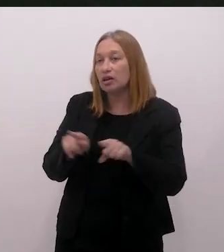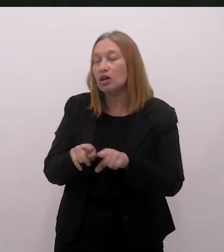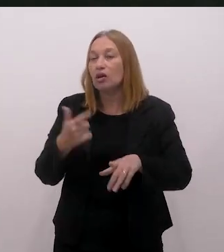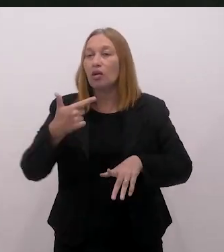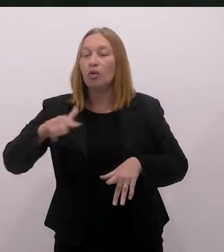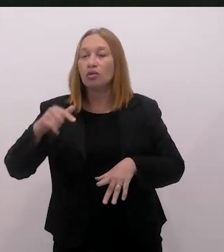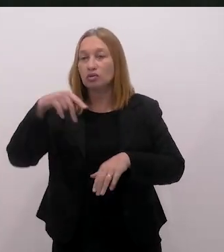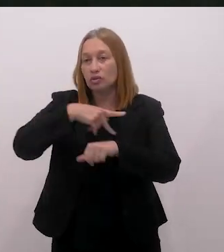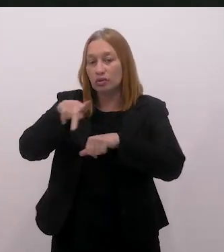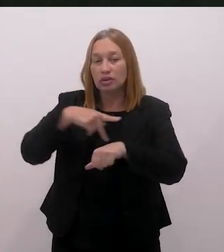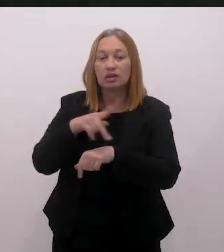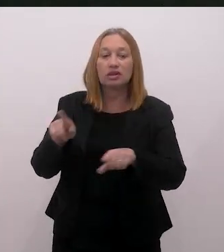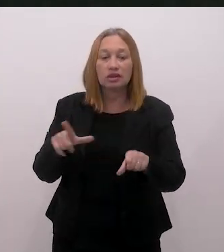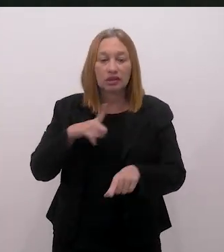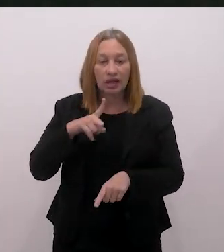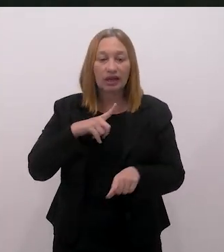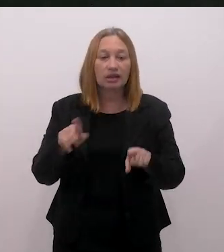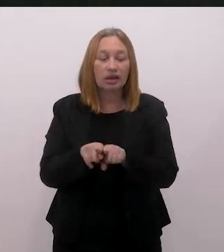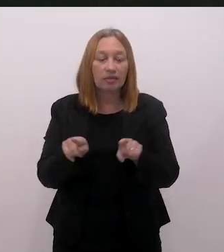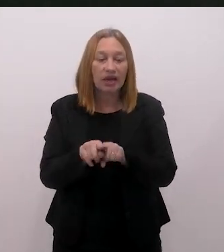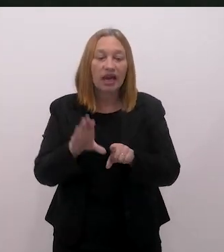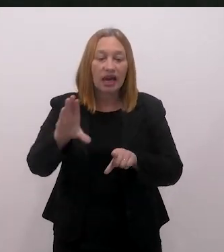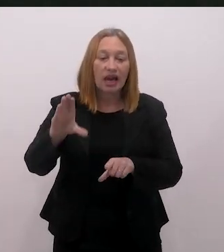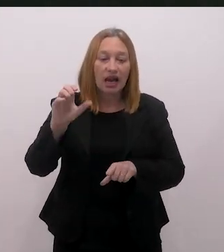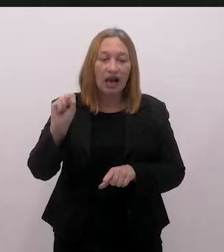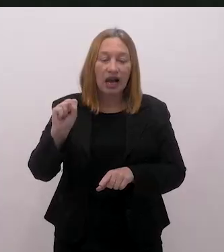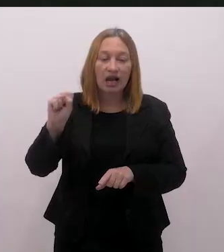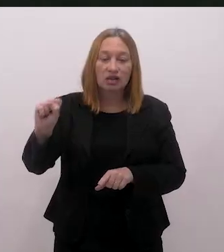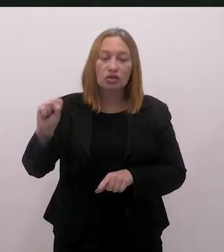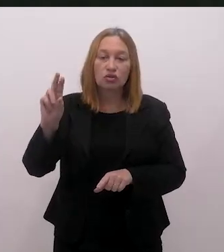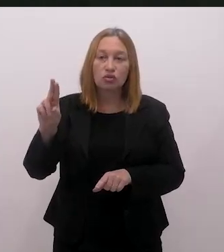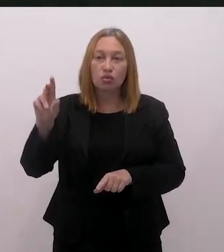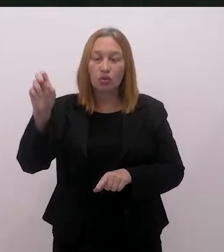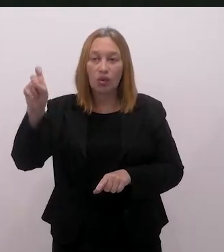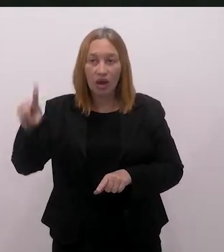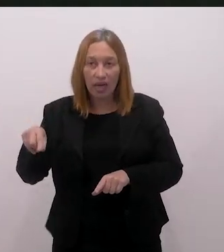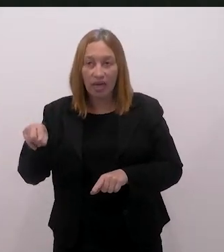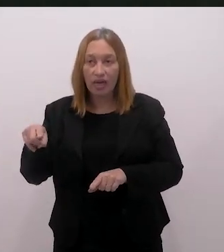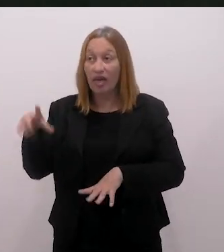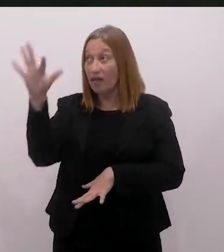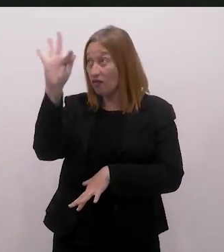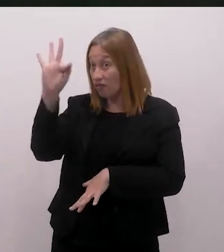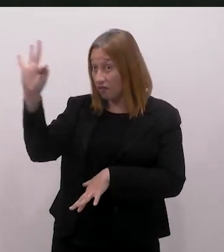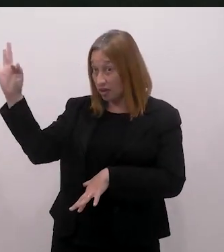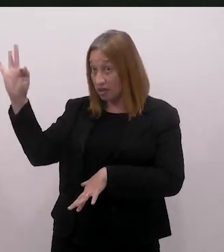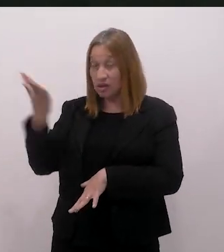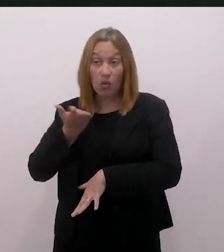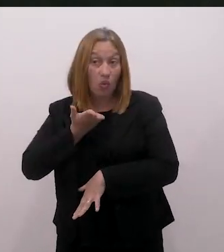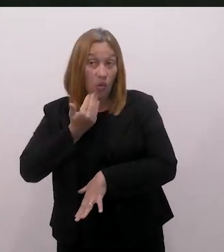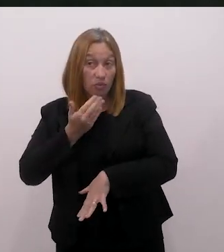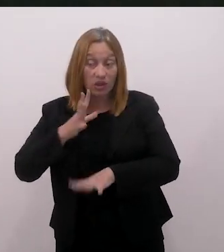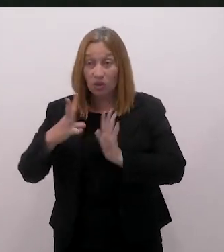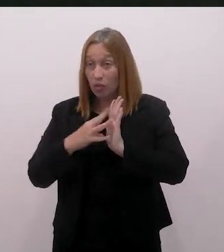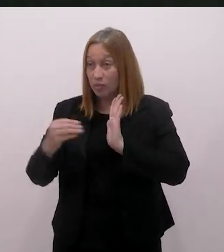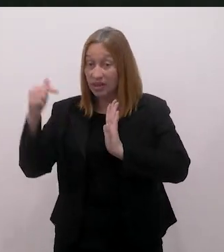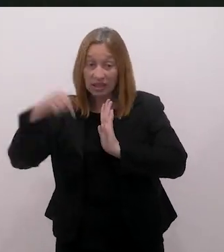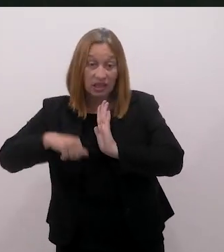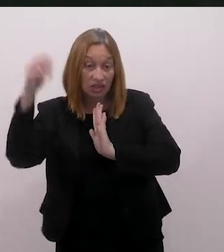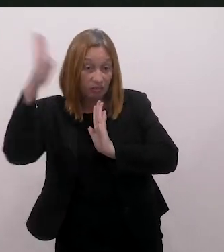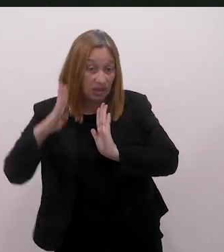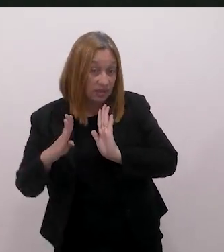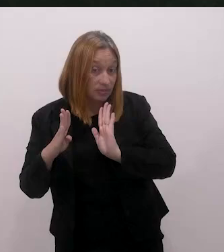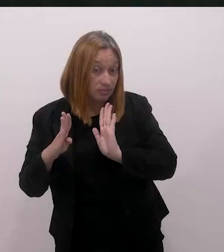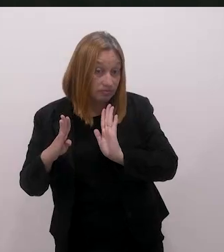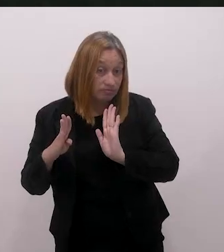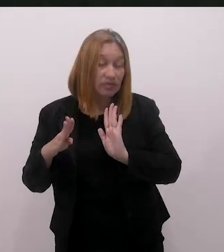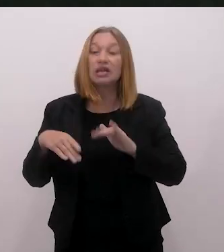outros países. A gente tem, por exemplo, o cassoulet, que é o quê? É um prato da França, que é uma feijoada copiada